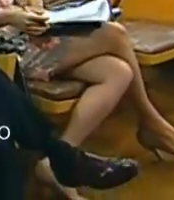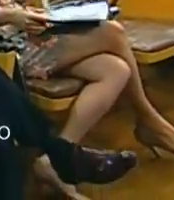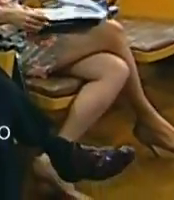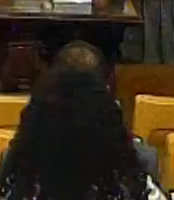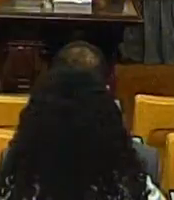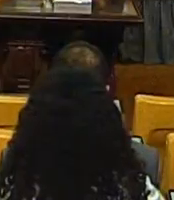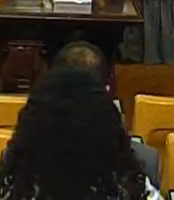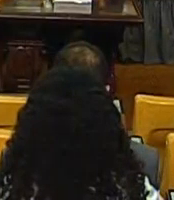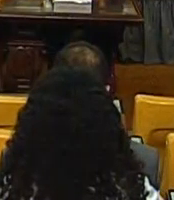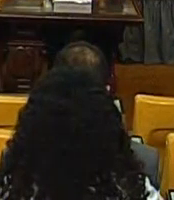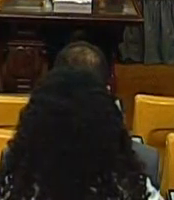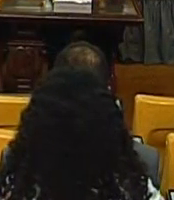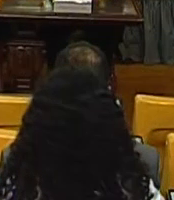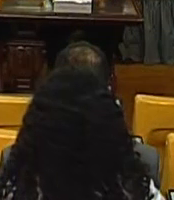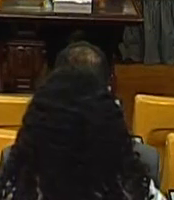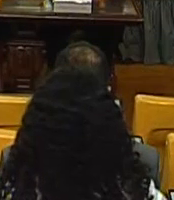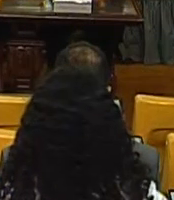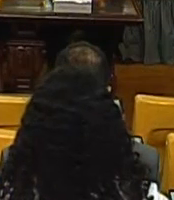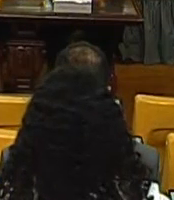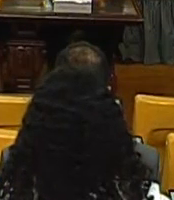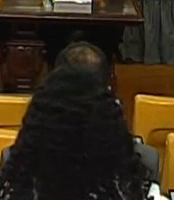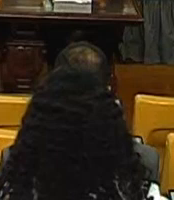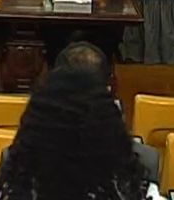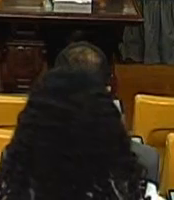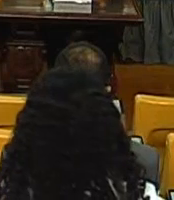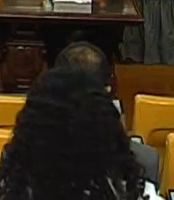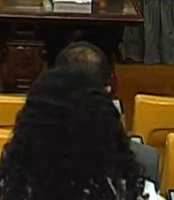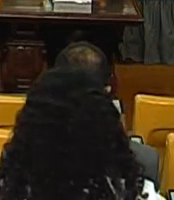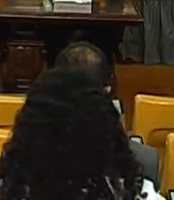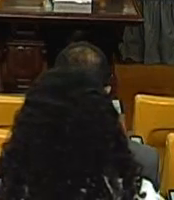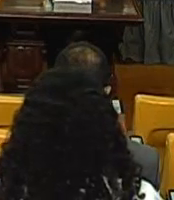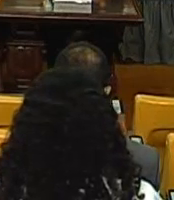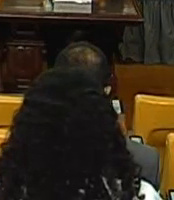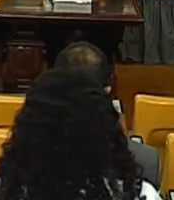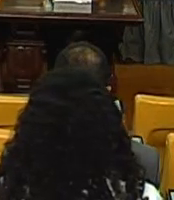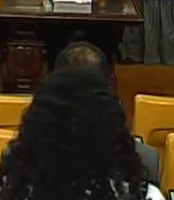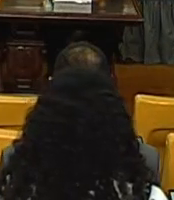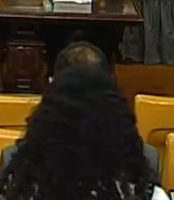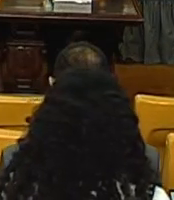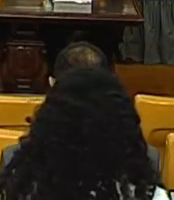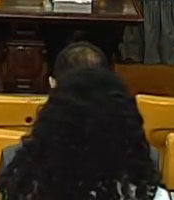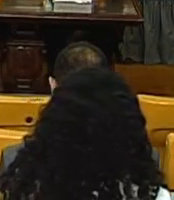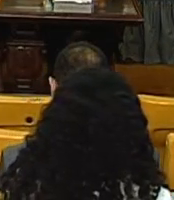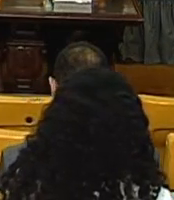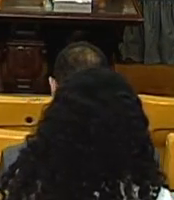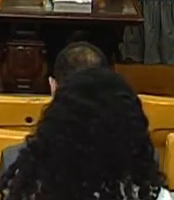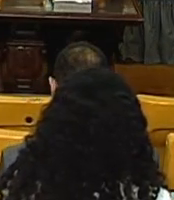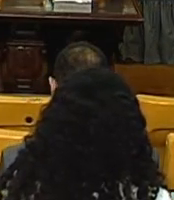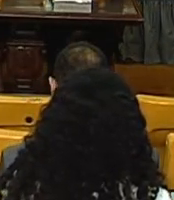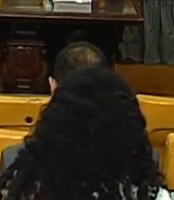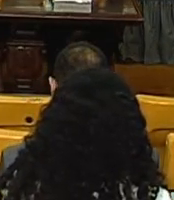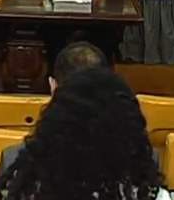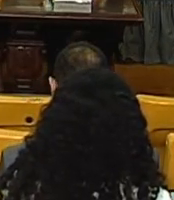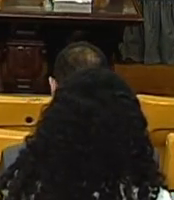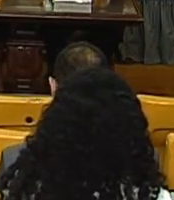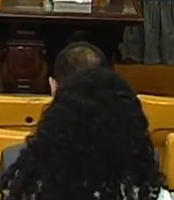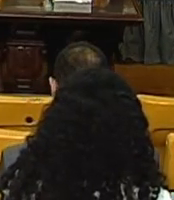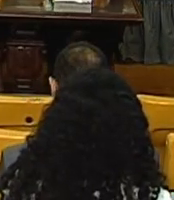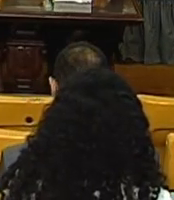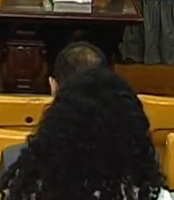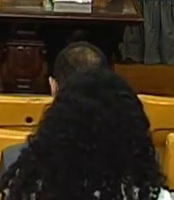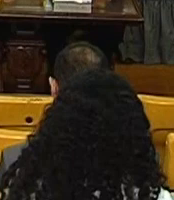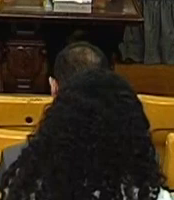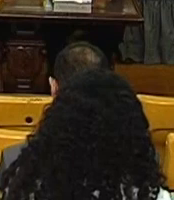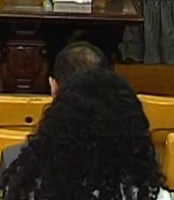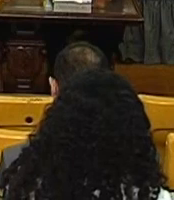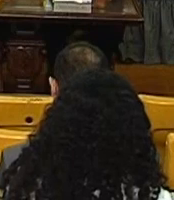obrigado passo a palavra ao Dr Juan Carlos Vinhas do banco interamericano desenvolvimento também para dirigir-se dir as suas